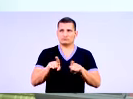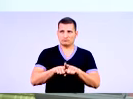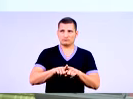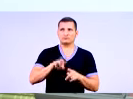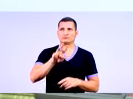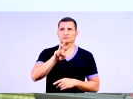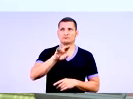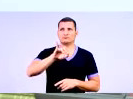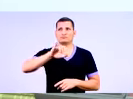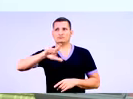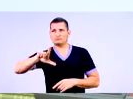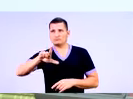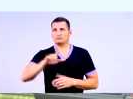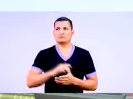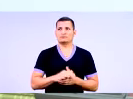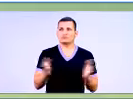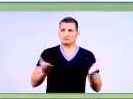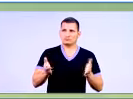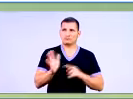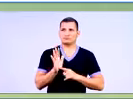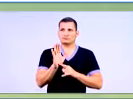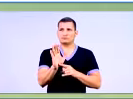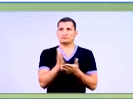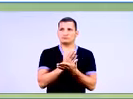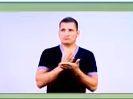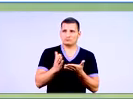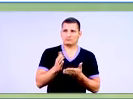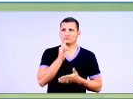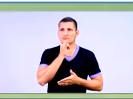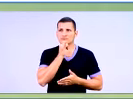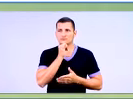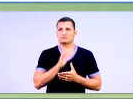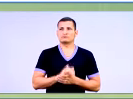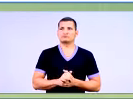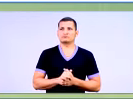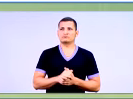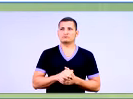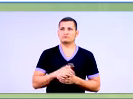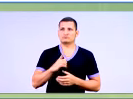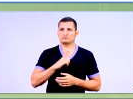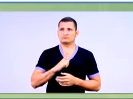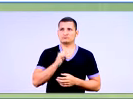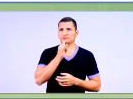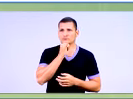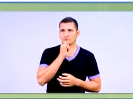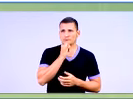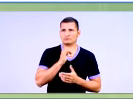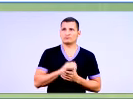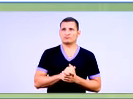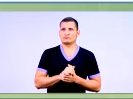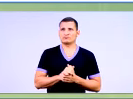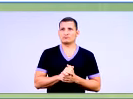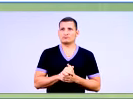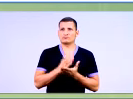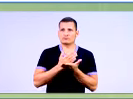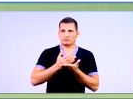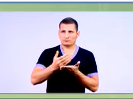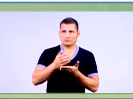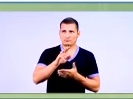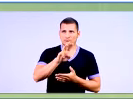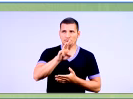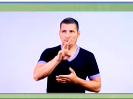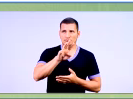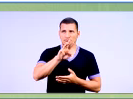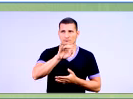ok? Bem, agora eu quero mostrar mais alguns exemplos para vocês. Nós temos um exemplo aqui que inicia com will.